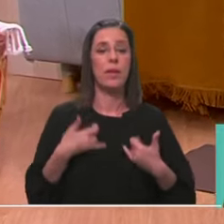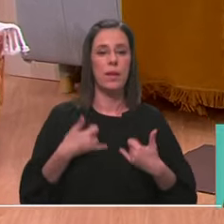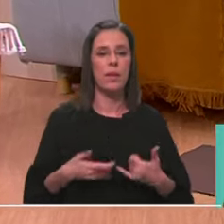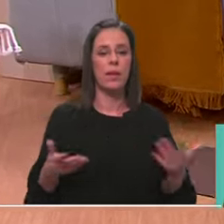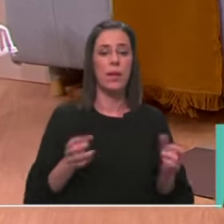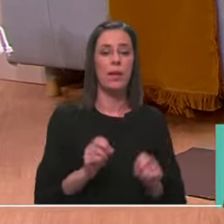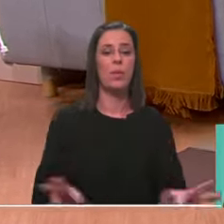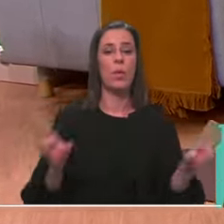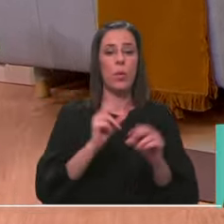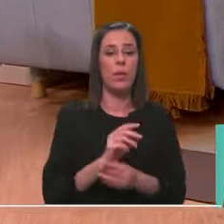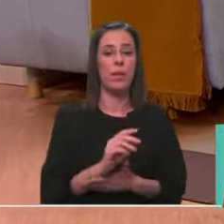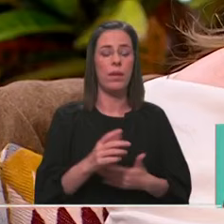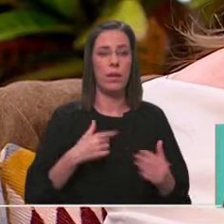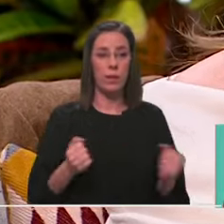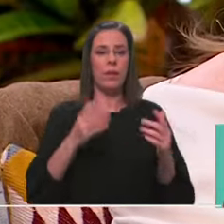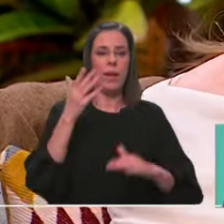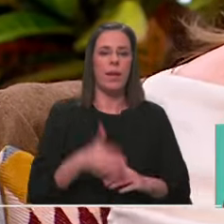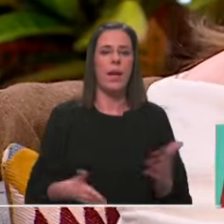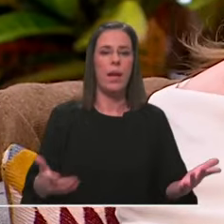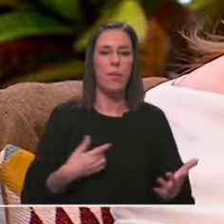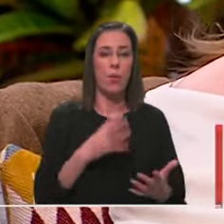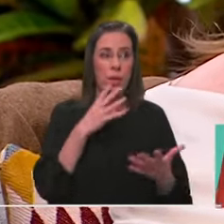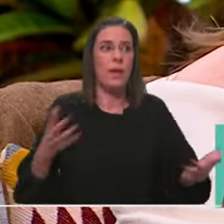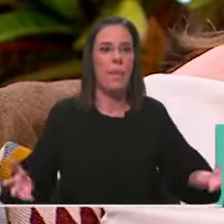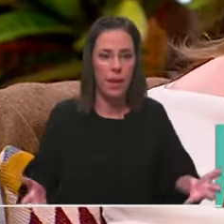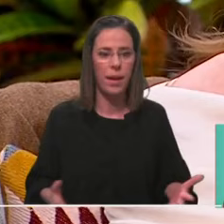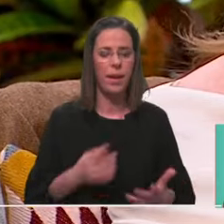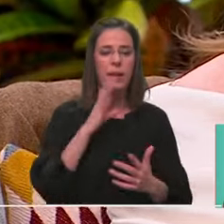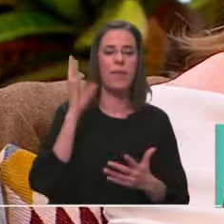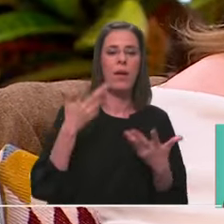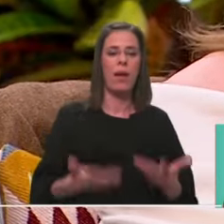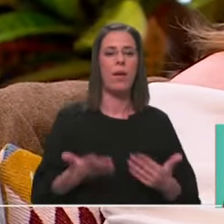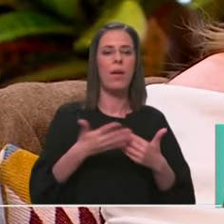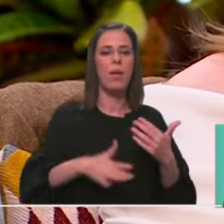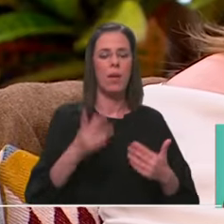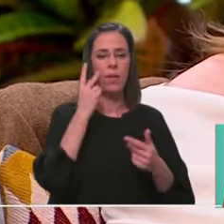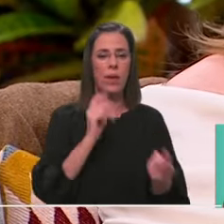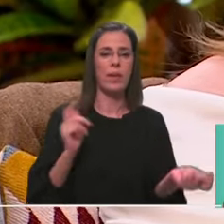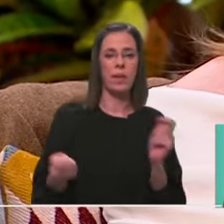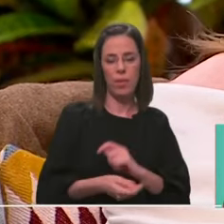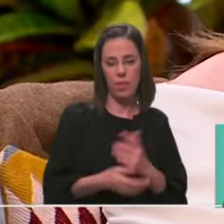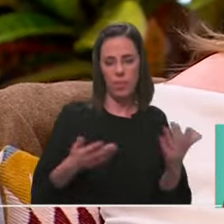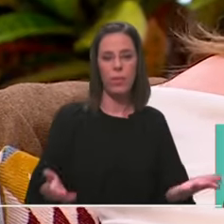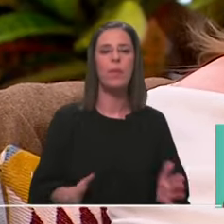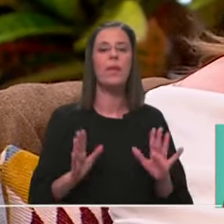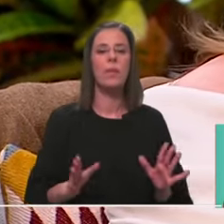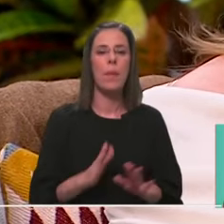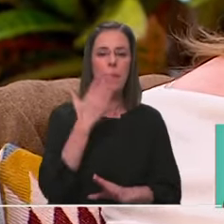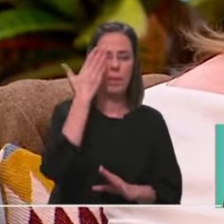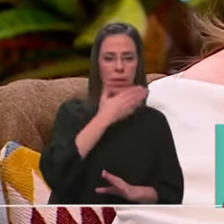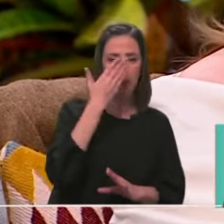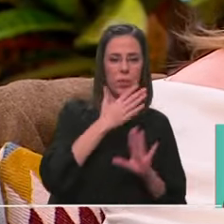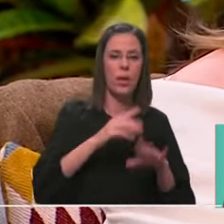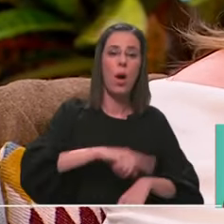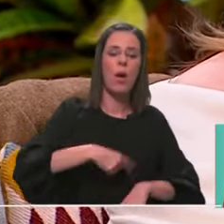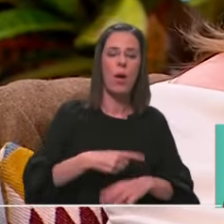é sempre uma novidade não é algo que nos impacta assim de repente vou ser mãe não é o que é que vai acontecer agora a partir de agora agora a vida muda por completo mas acho que foi os primeiros dias as